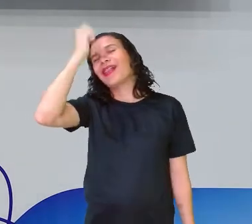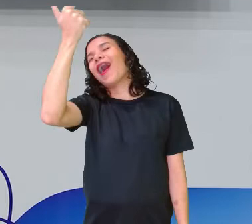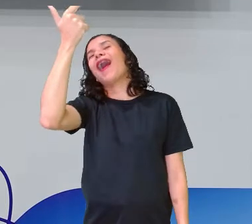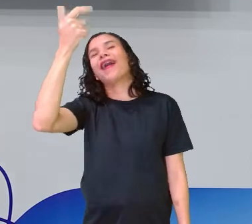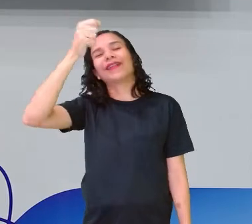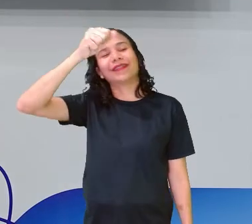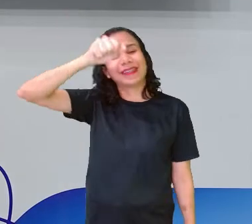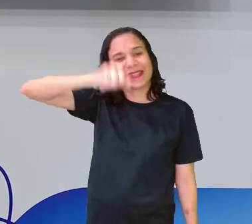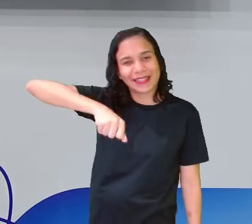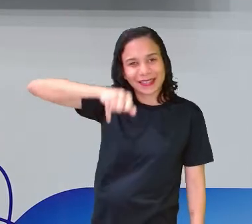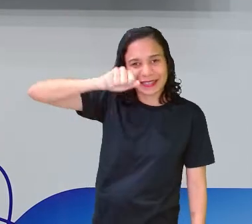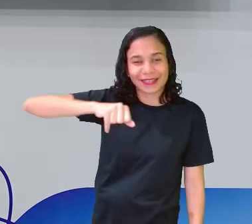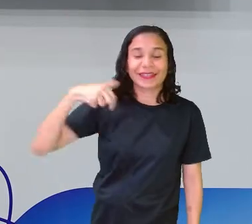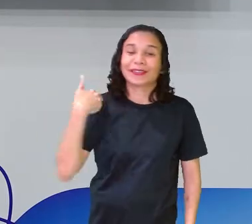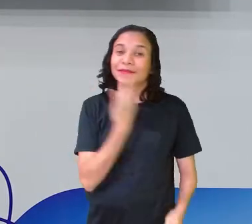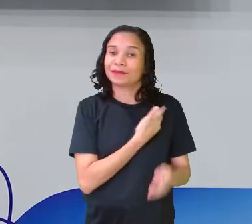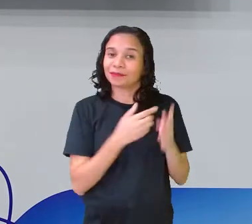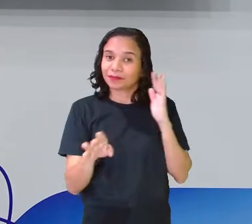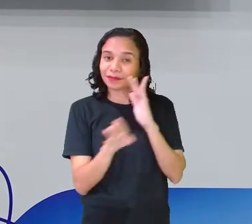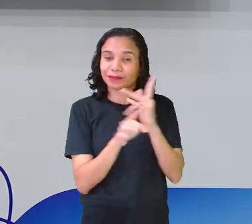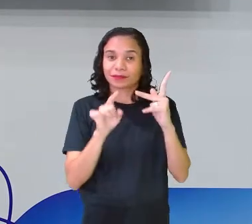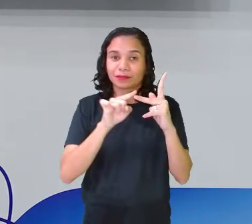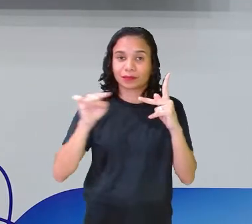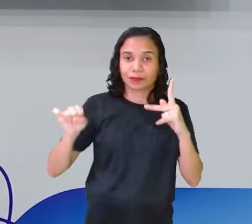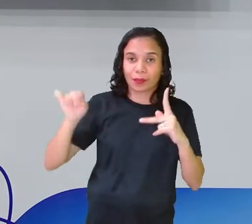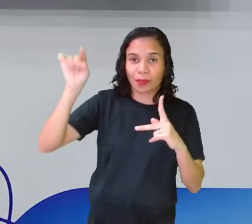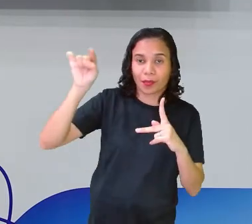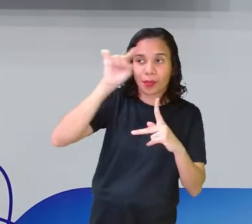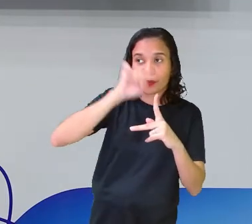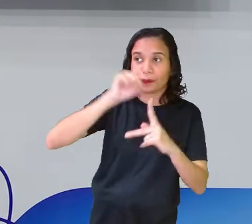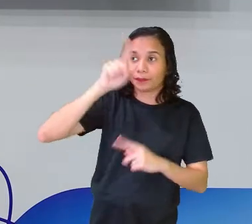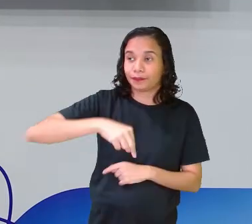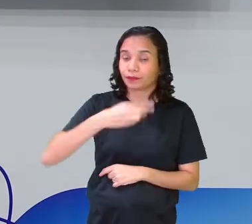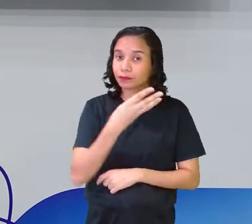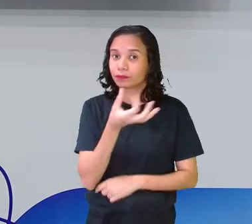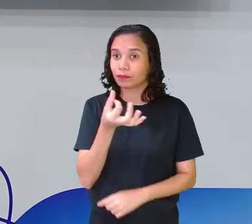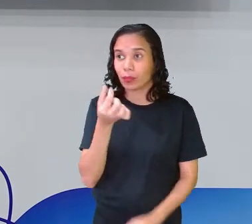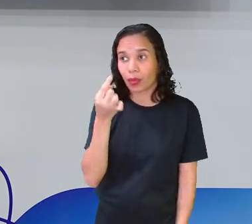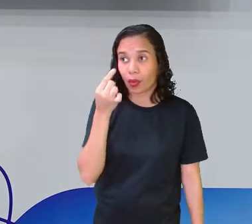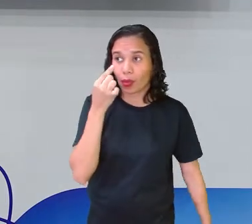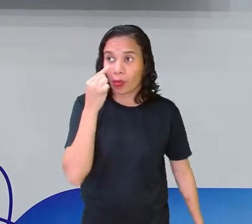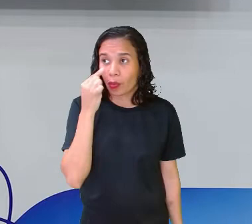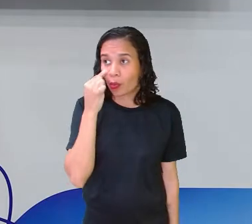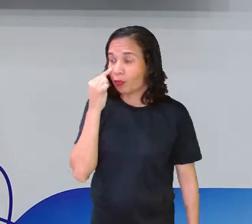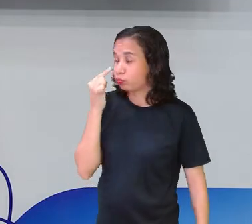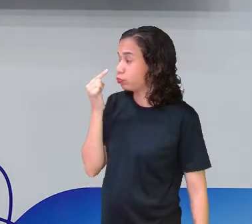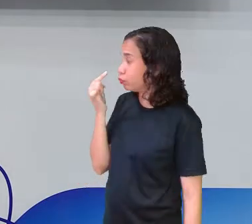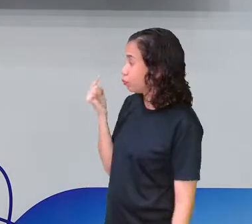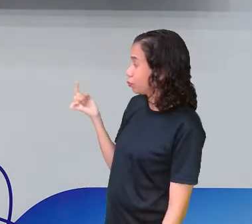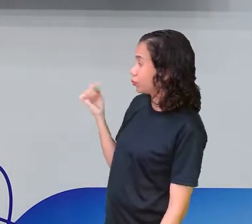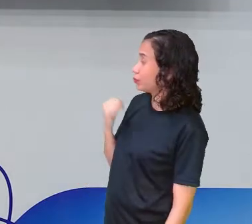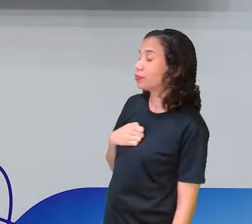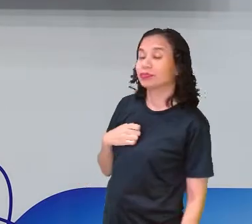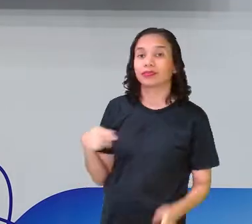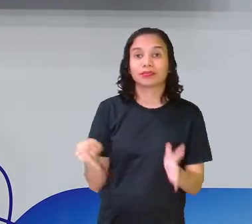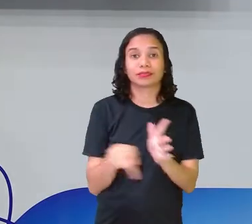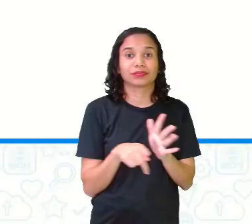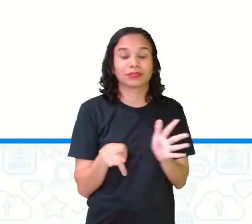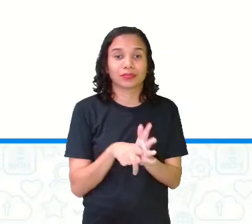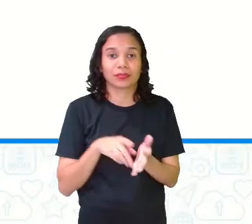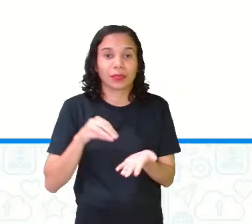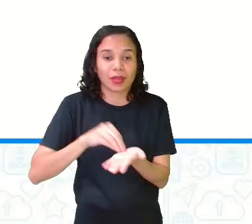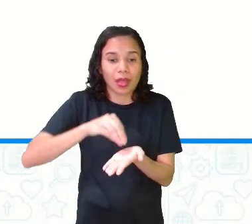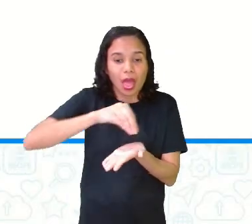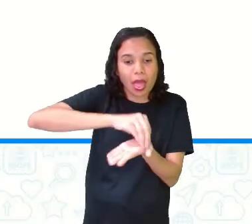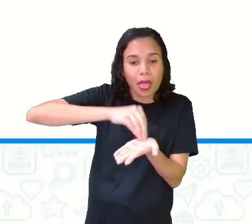que tem mais. A gente já descobriu que o perímetro é 36. Olha, o perímetro de um tabuleiro